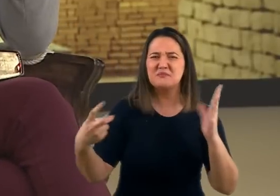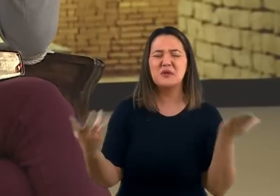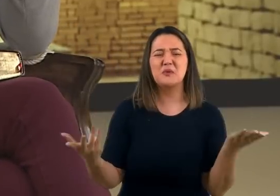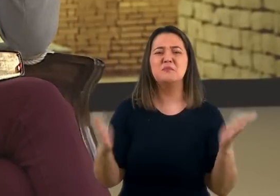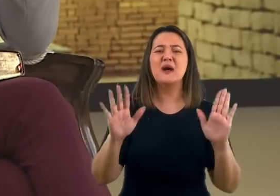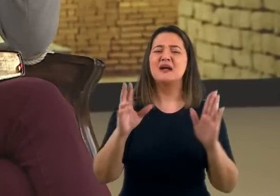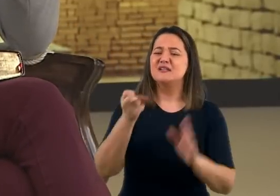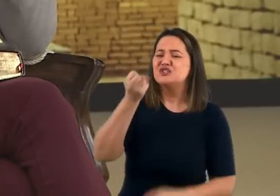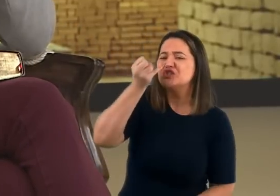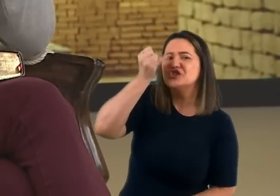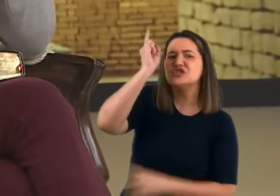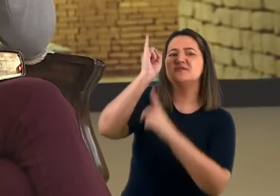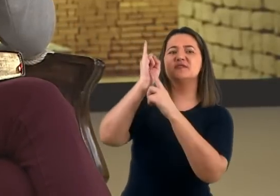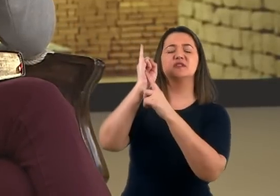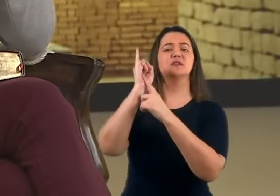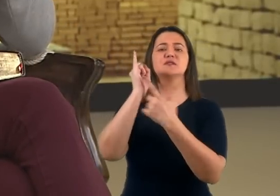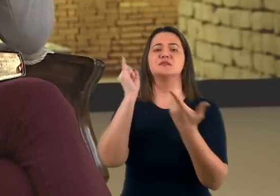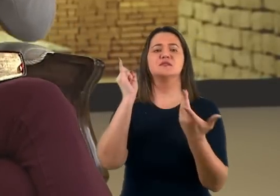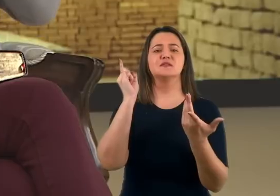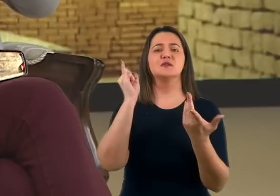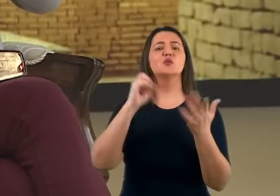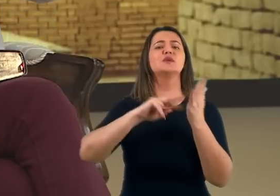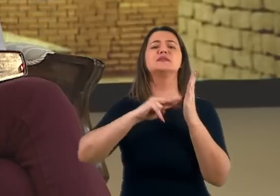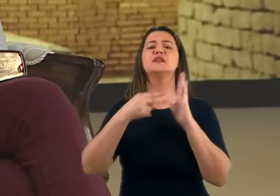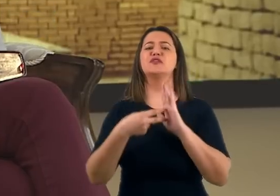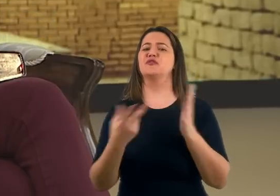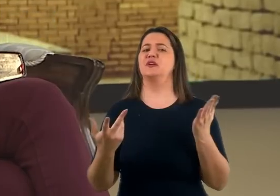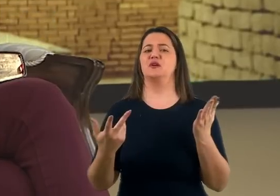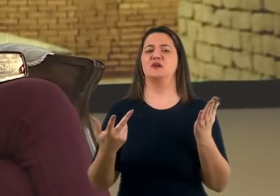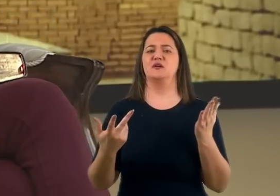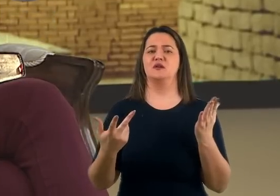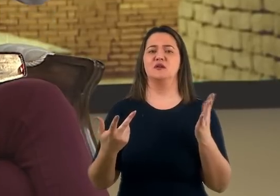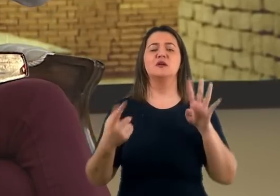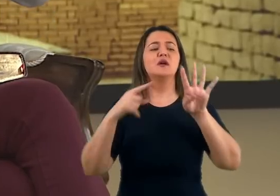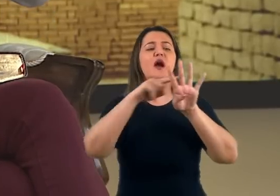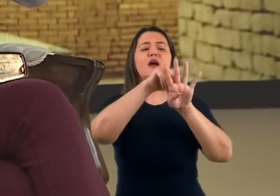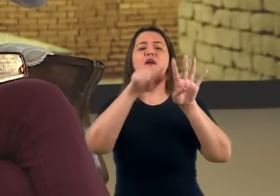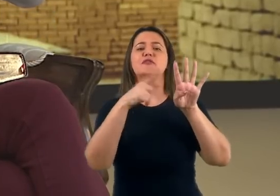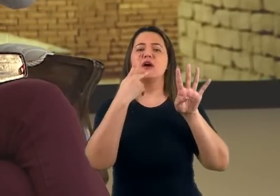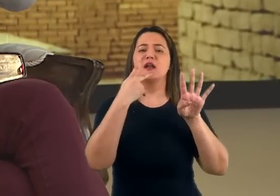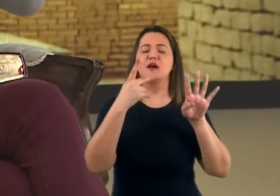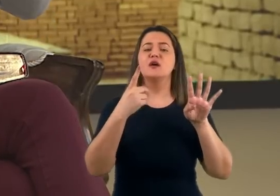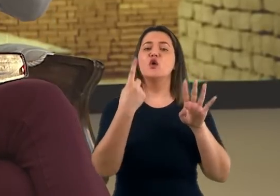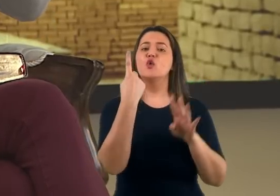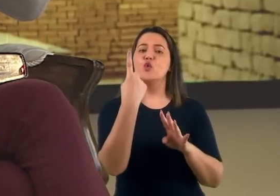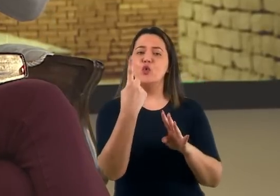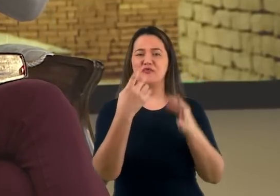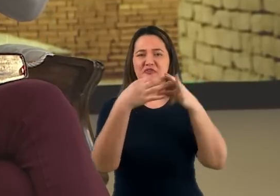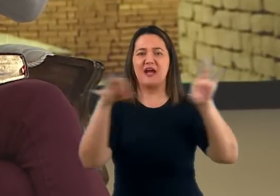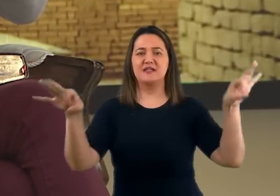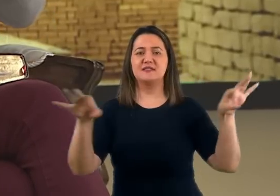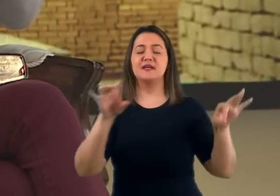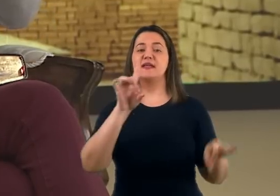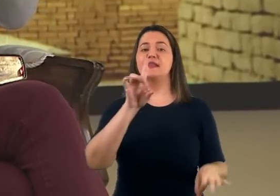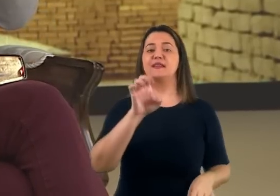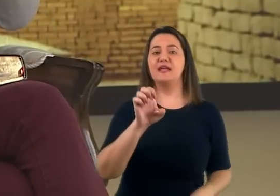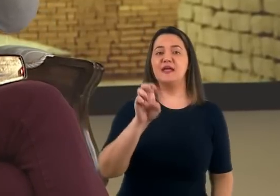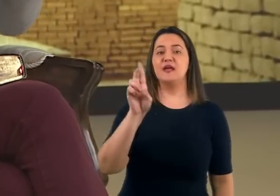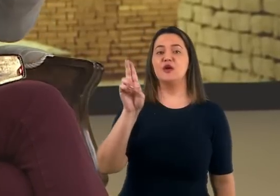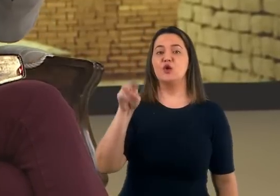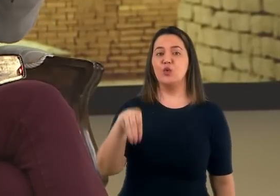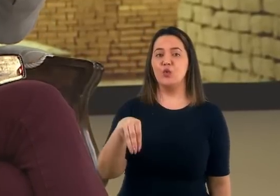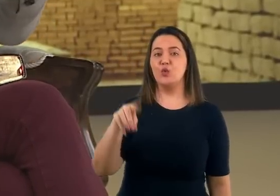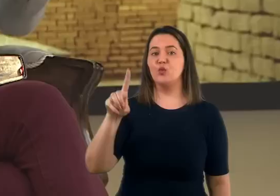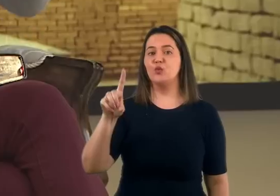seriam esses que a Bíblia descreve de um deles? Esse deles corresponde aos